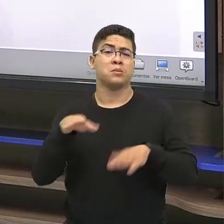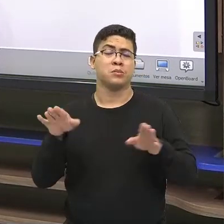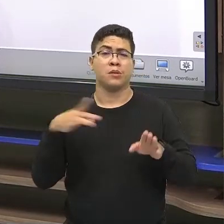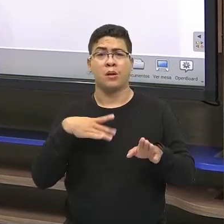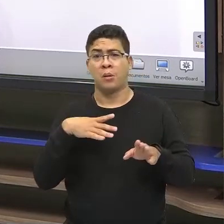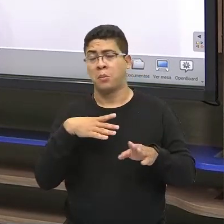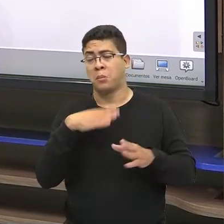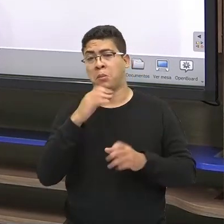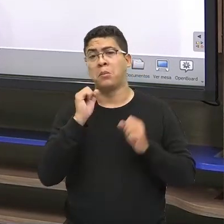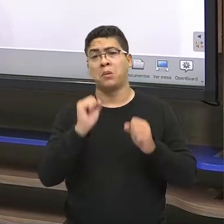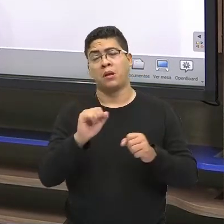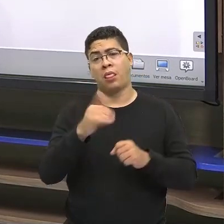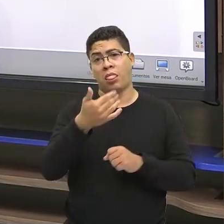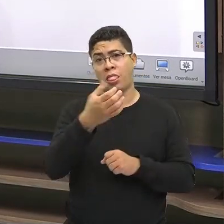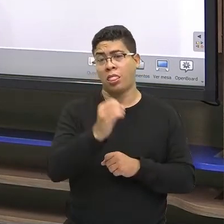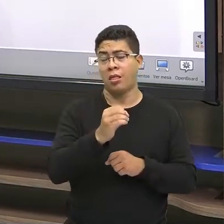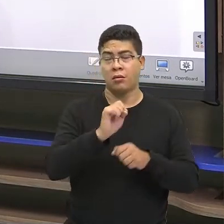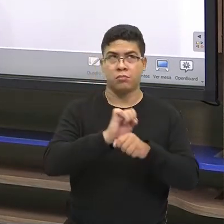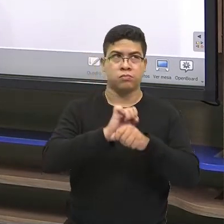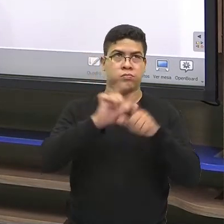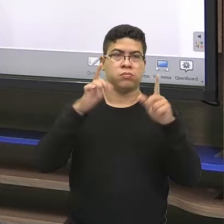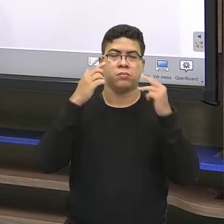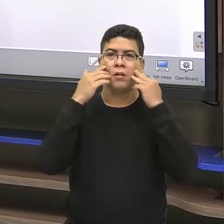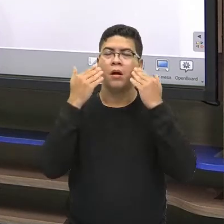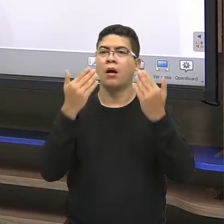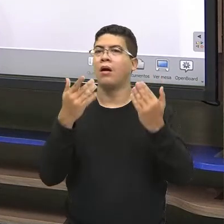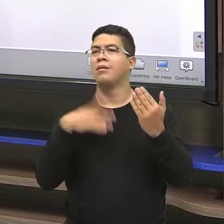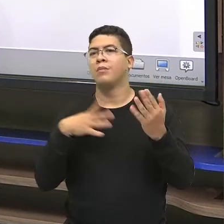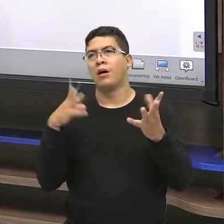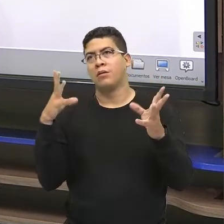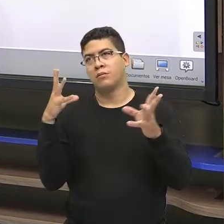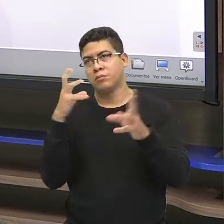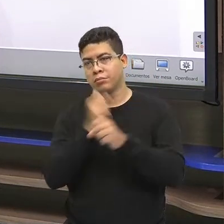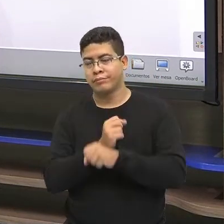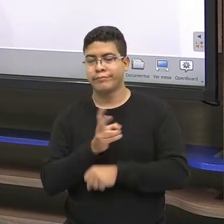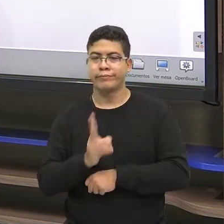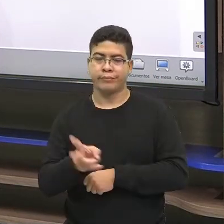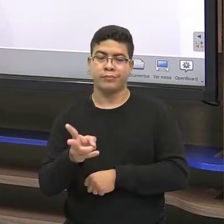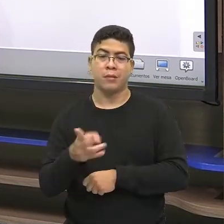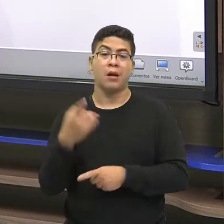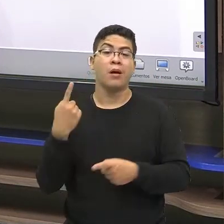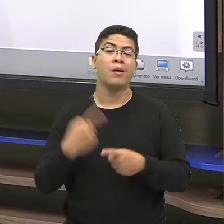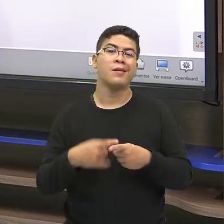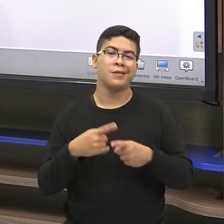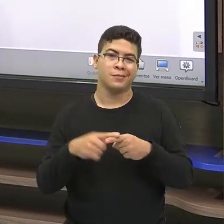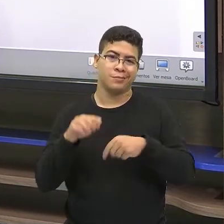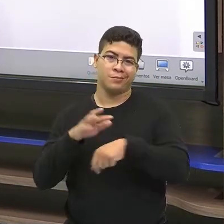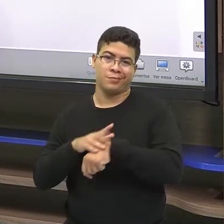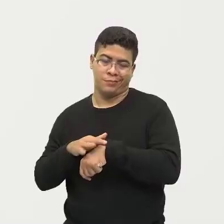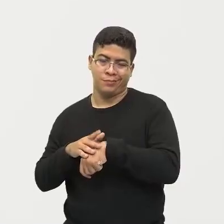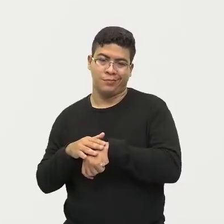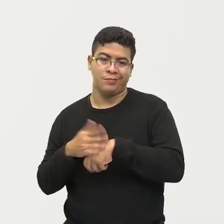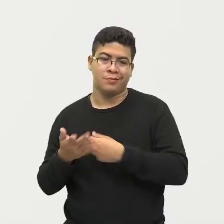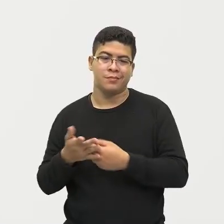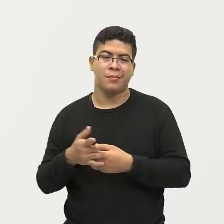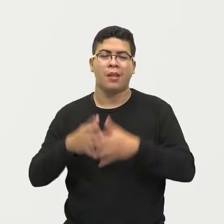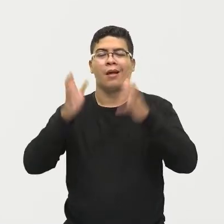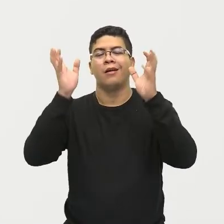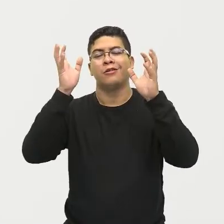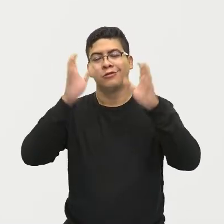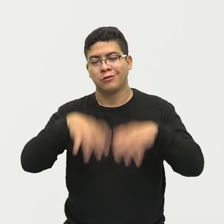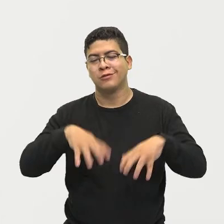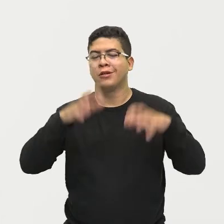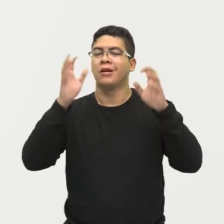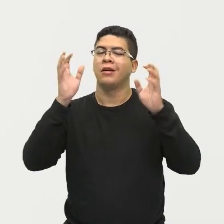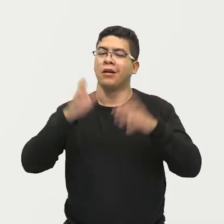horas da manhã, que já está tudo claro, mas continuava escuro. Chovia uma triste chuva